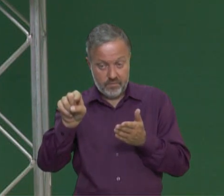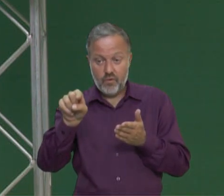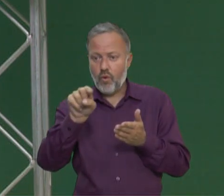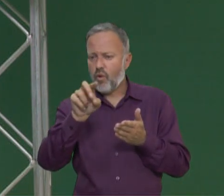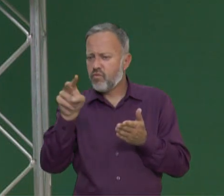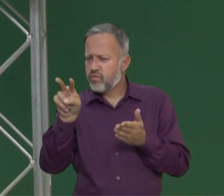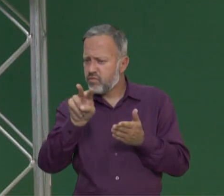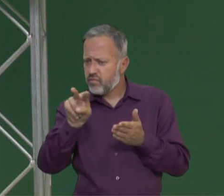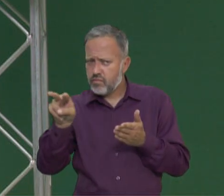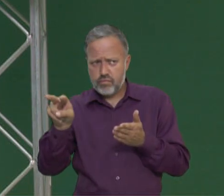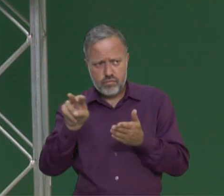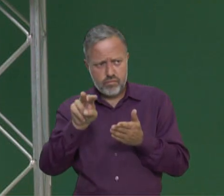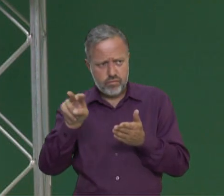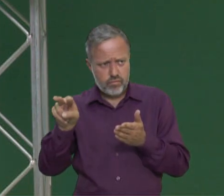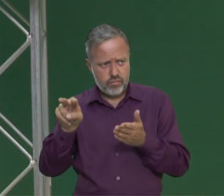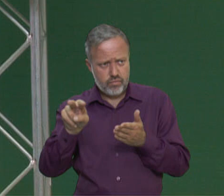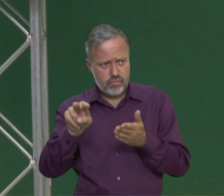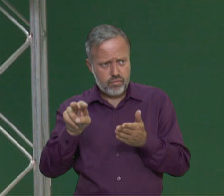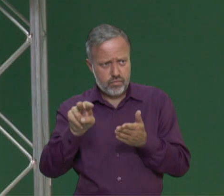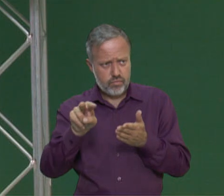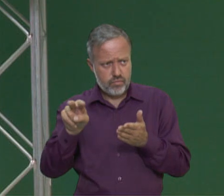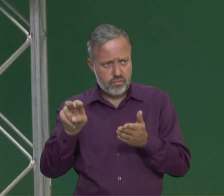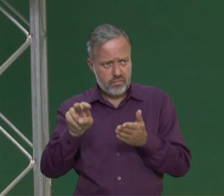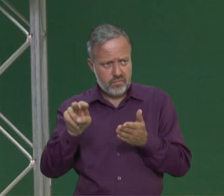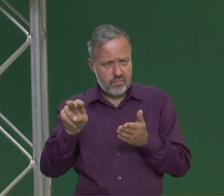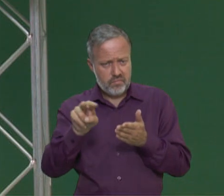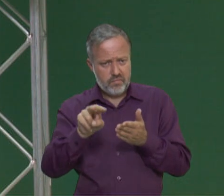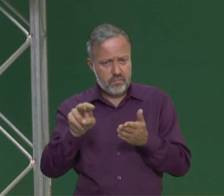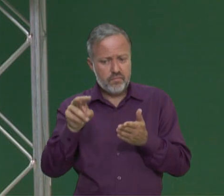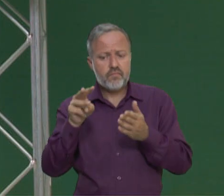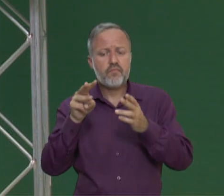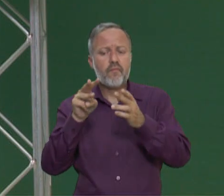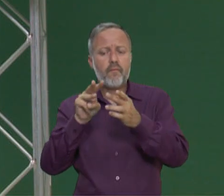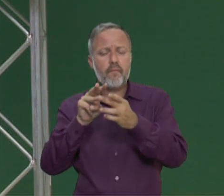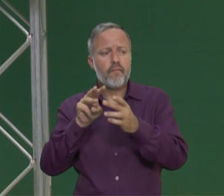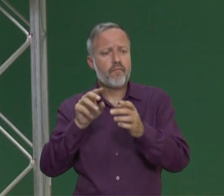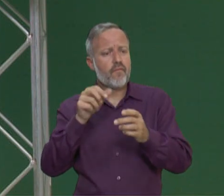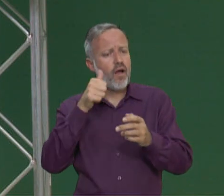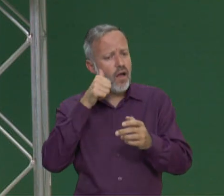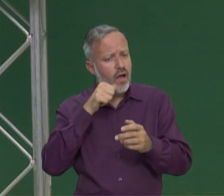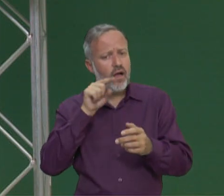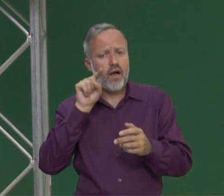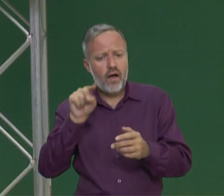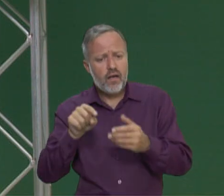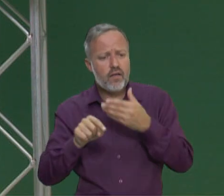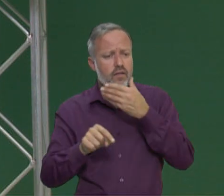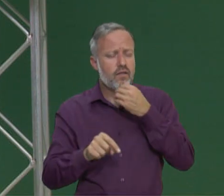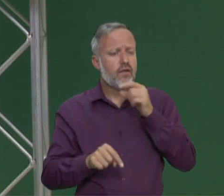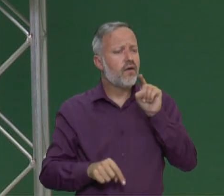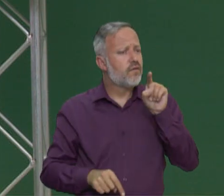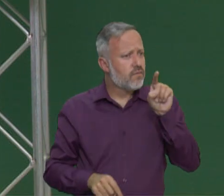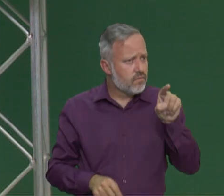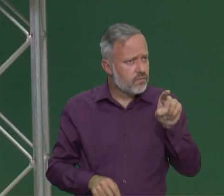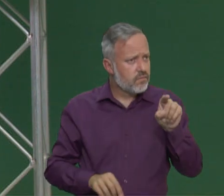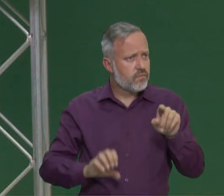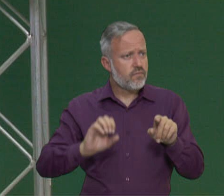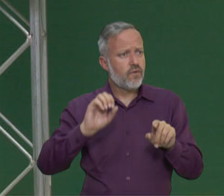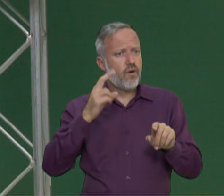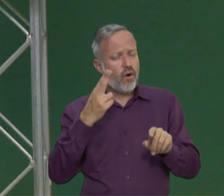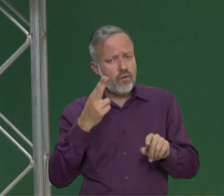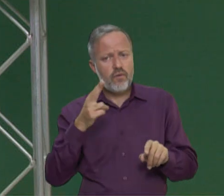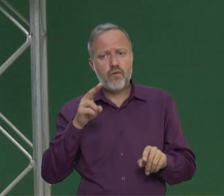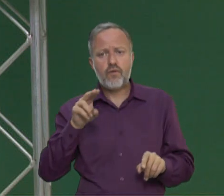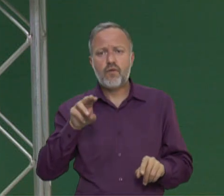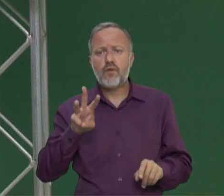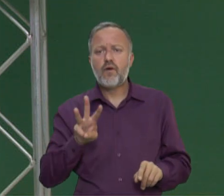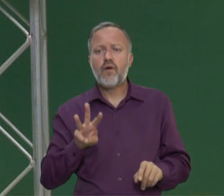vocês, he, she, it, terceira pessoa do singular, ele ou ela, we, nós,